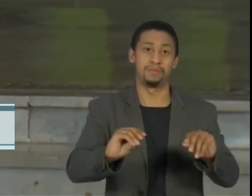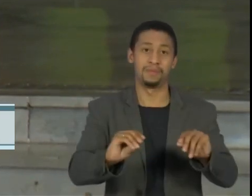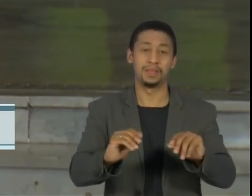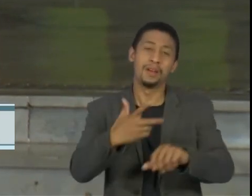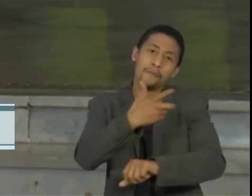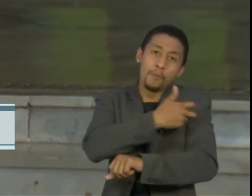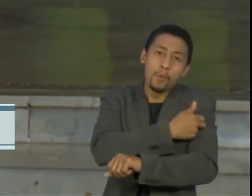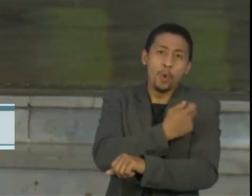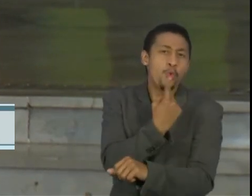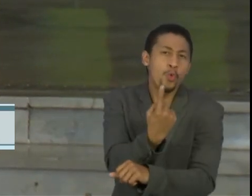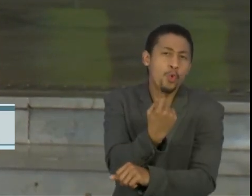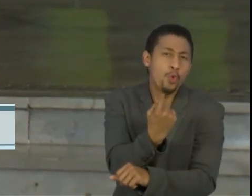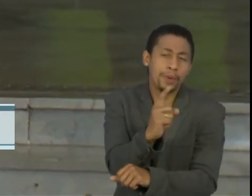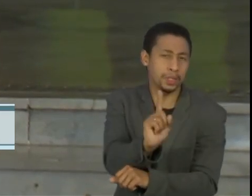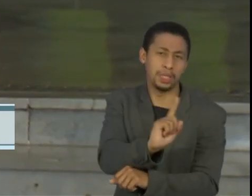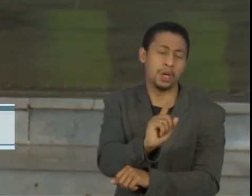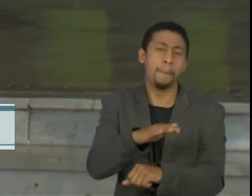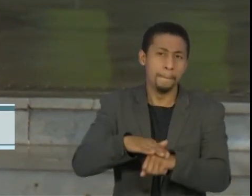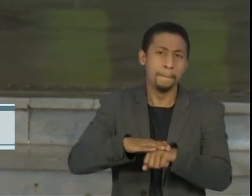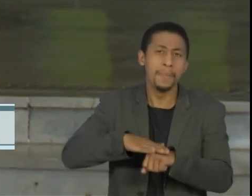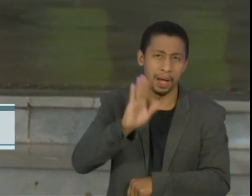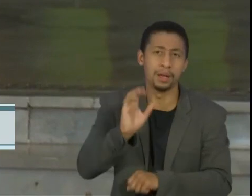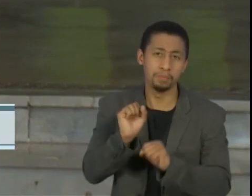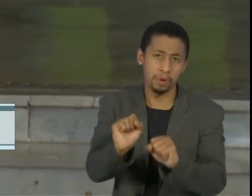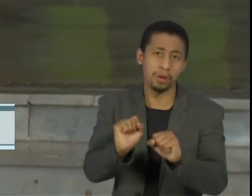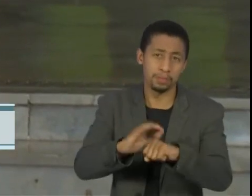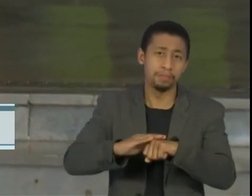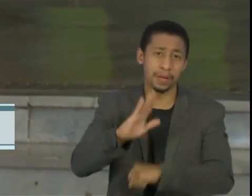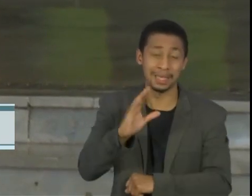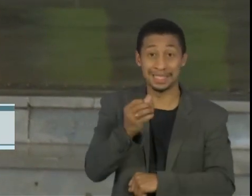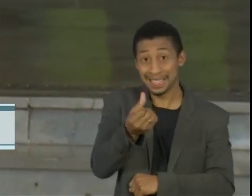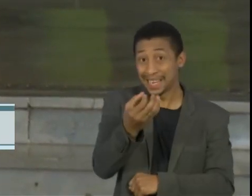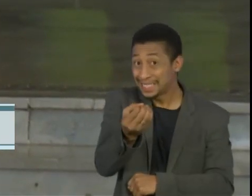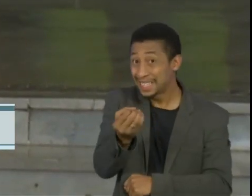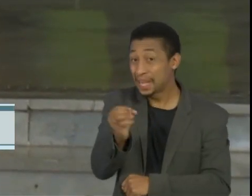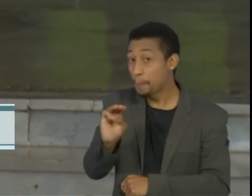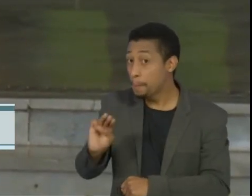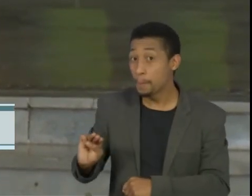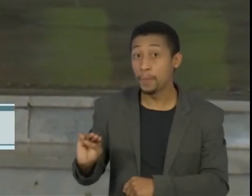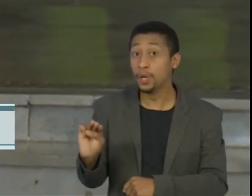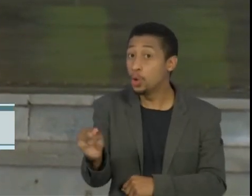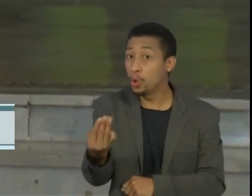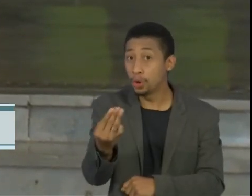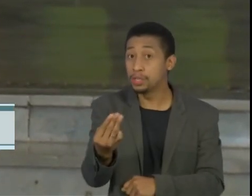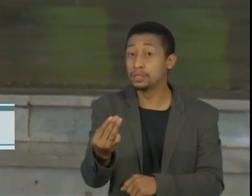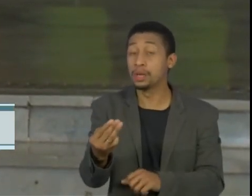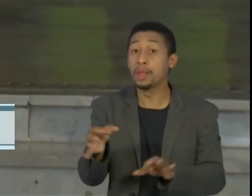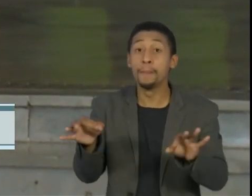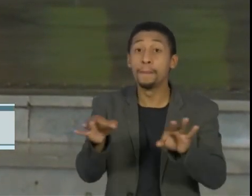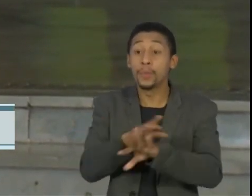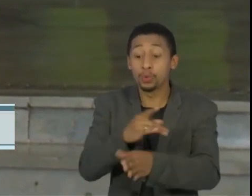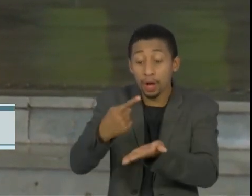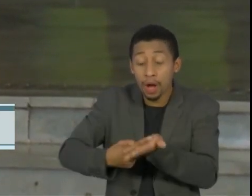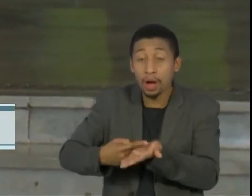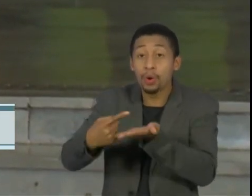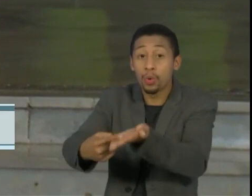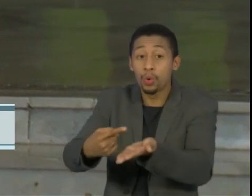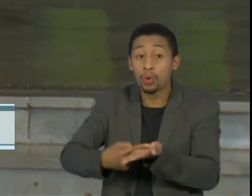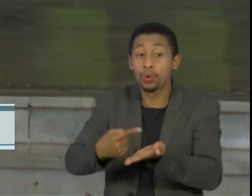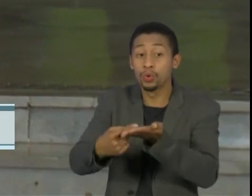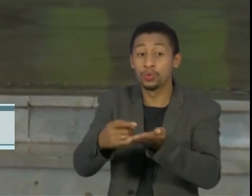podemos ter mais de uma vacina. As 60 milhões são doses que já estão no acordo nosso com a Sinovac.